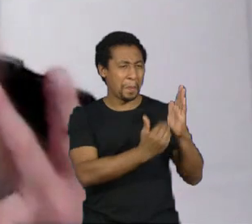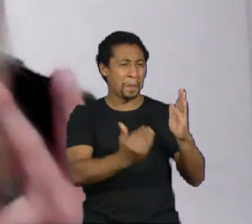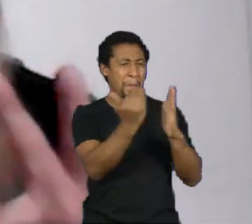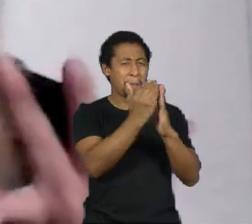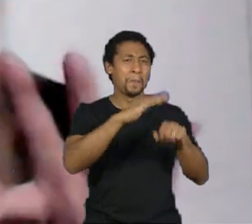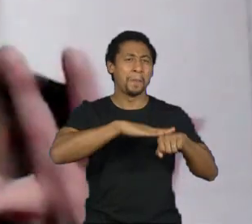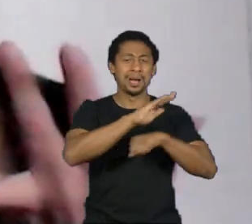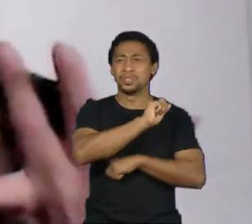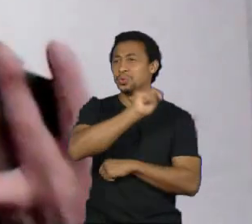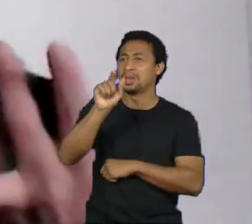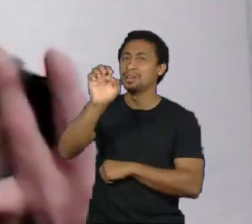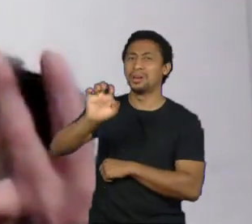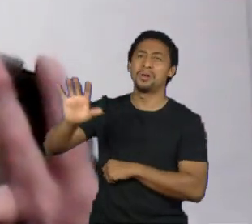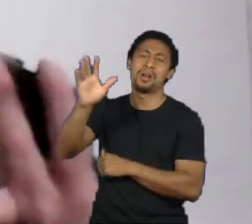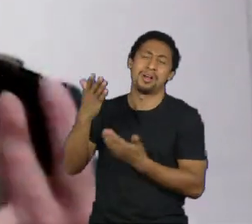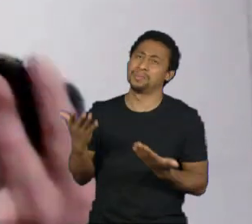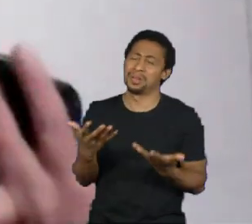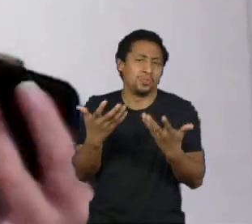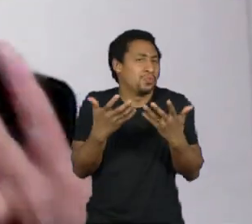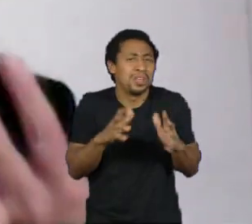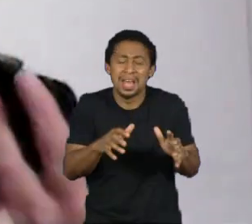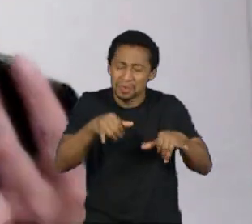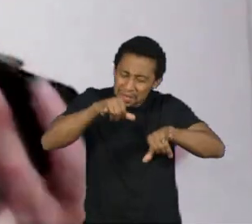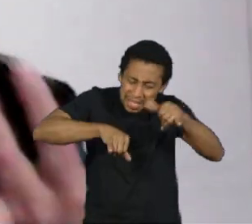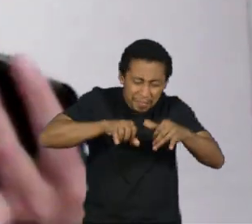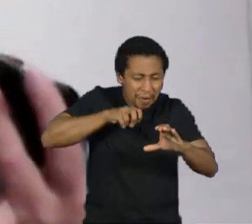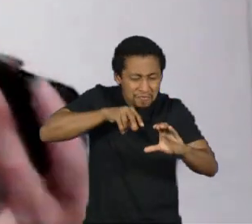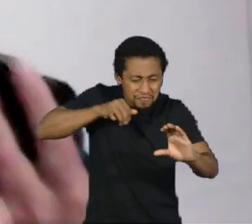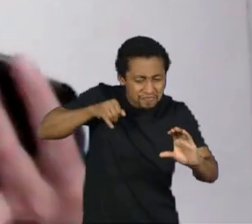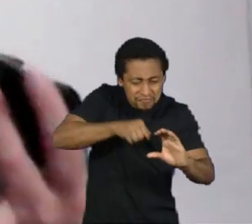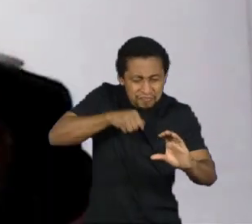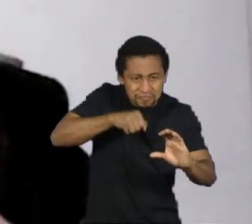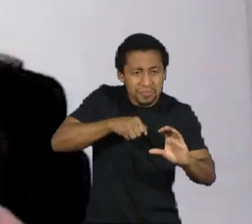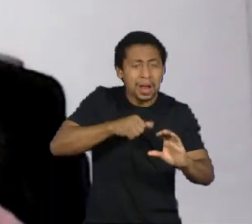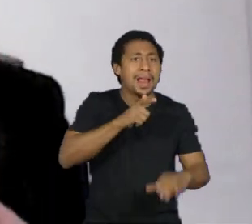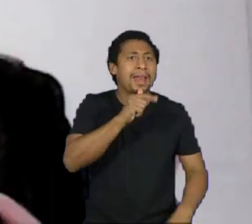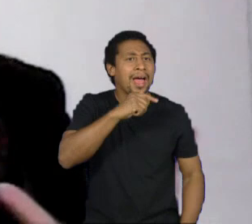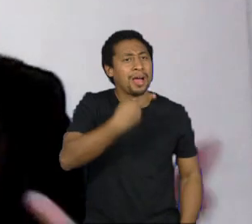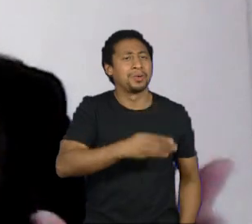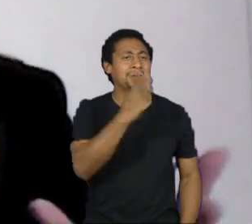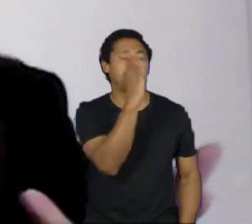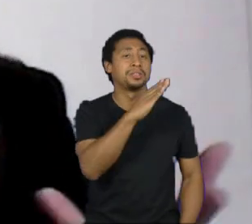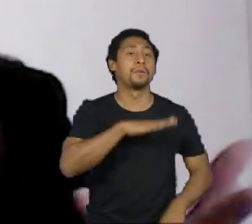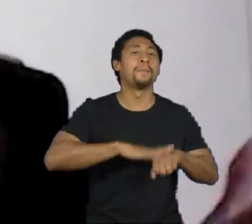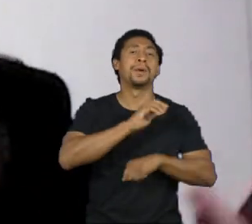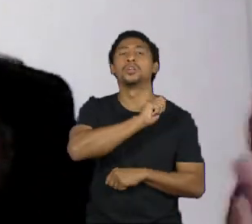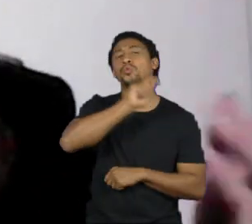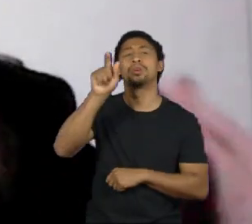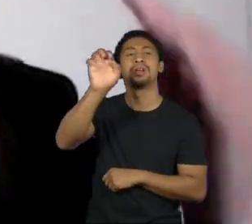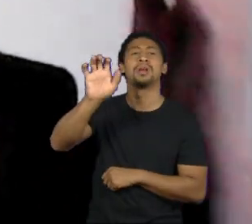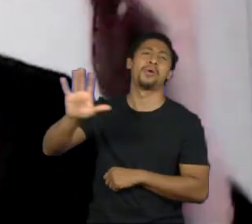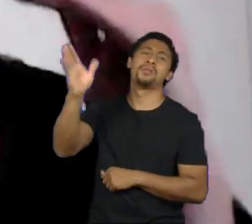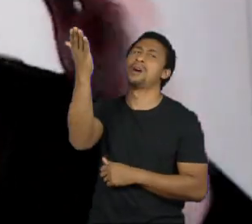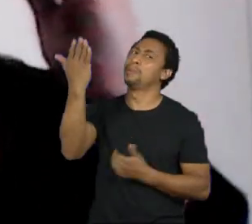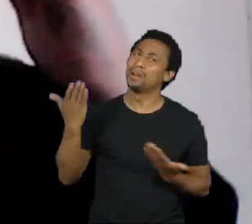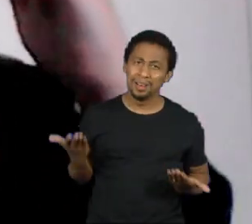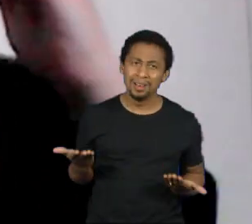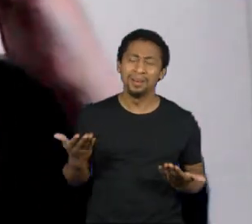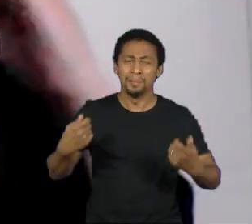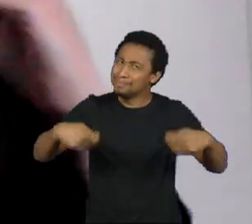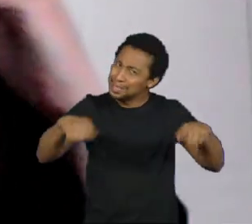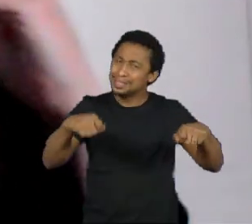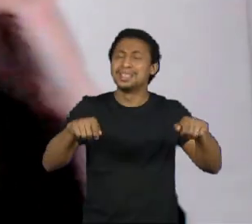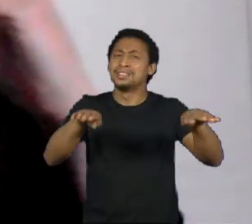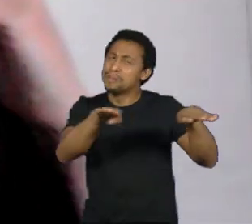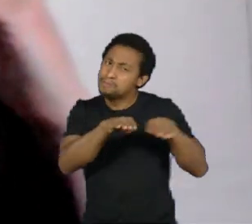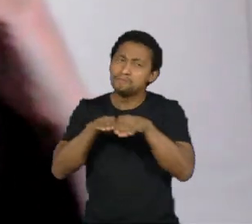não quero ter um resíduo de glifosato 5.000 vezes maior na minha água potável no Brasil do que um europeu tem na água potável. Então, a ideia é que a